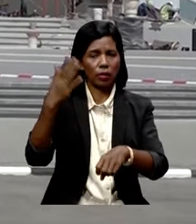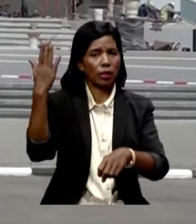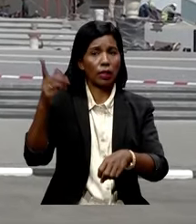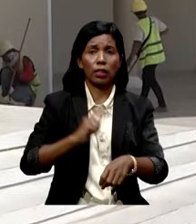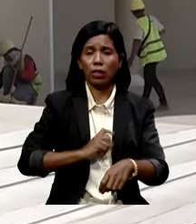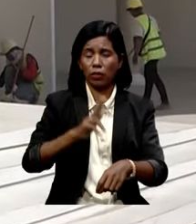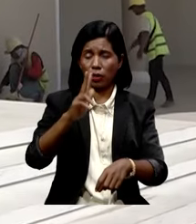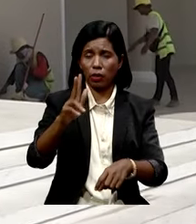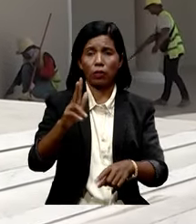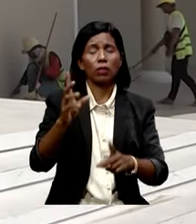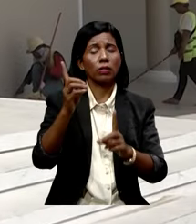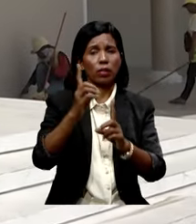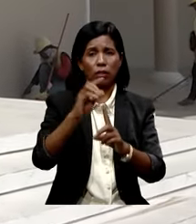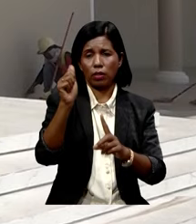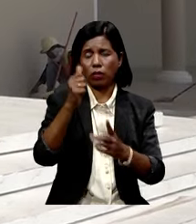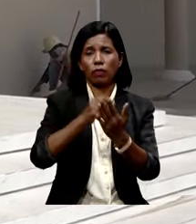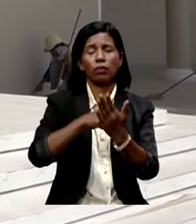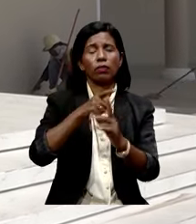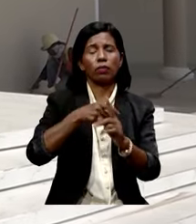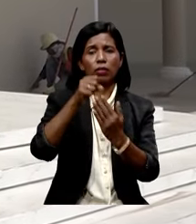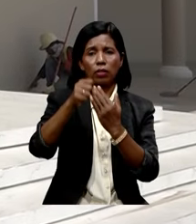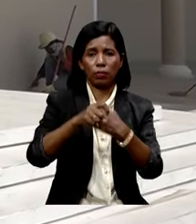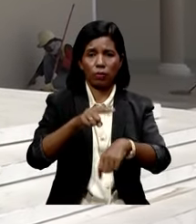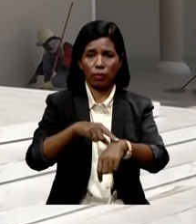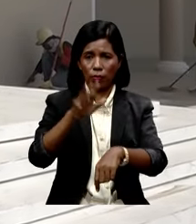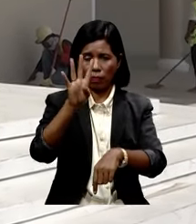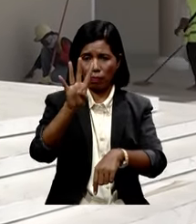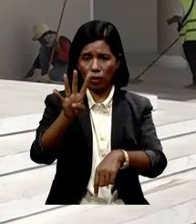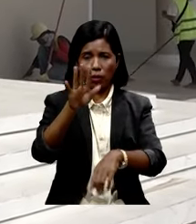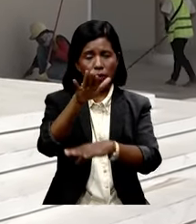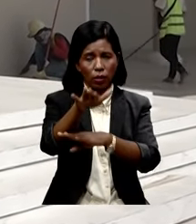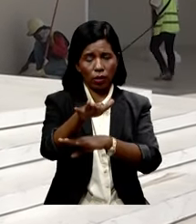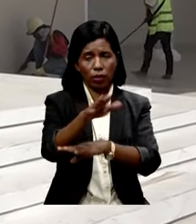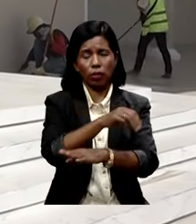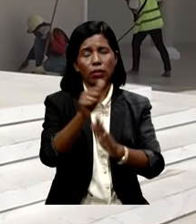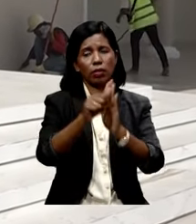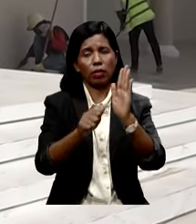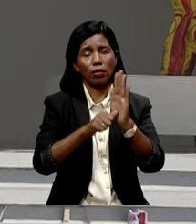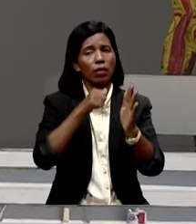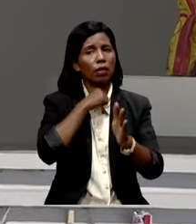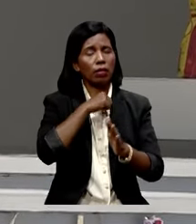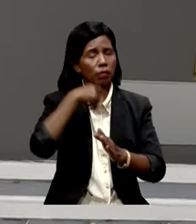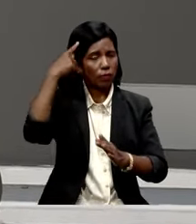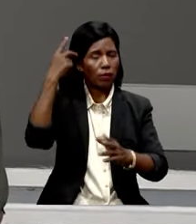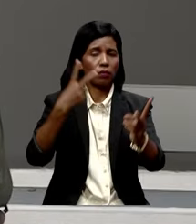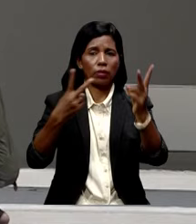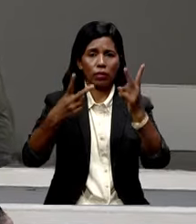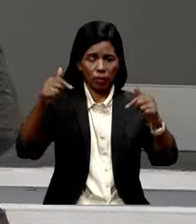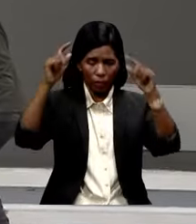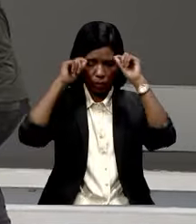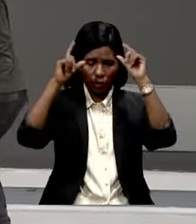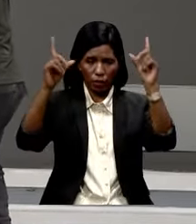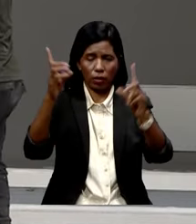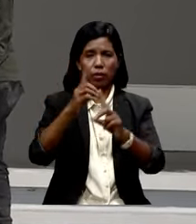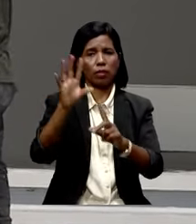Tolu, loron sanulo fulan setembro tukuhat loro craic, tu ira zenda Santo Padre Francisco, se visita Timor-Leste husi